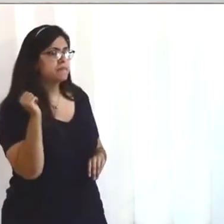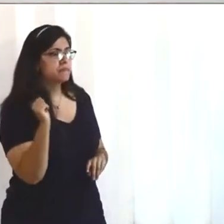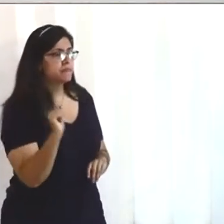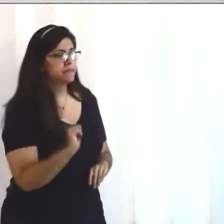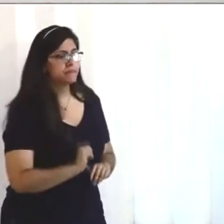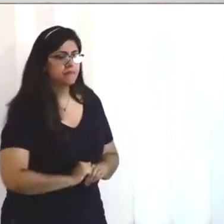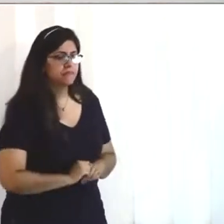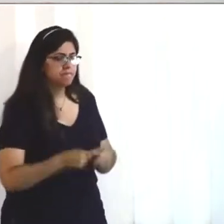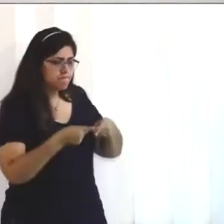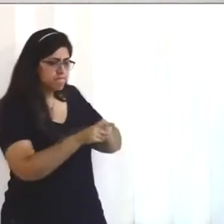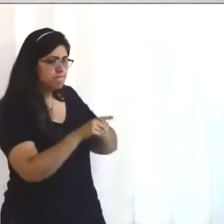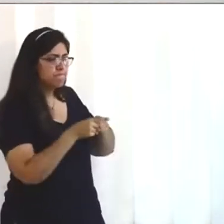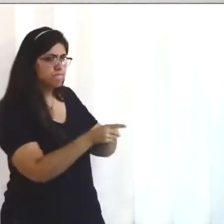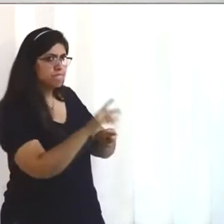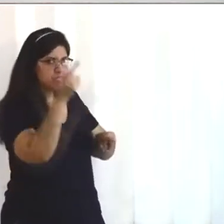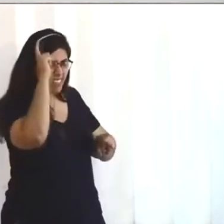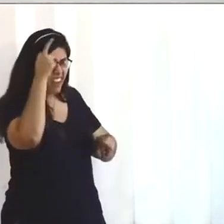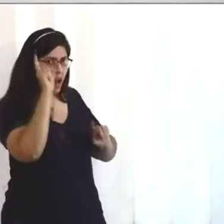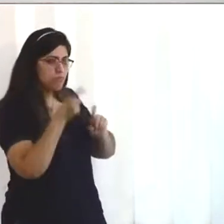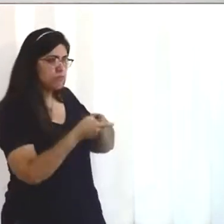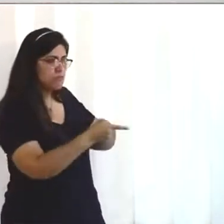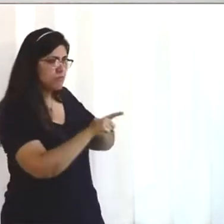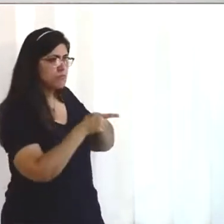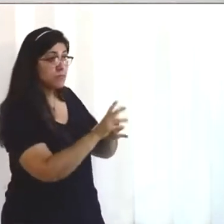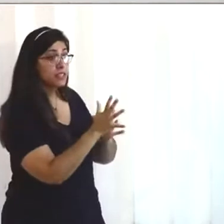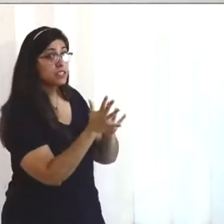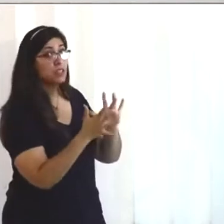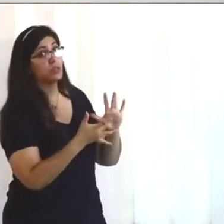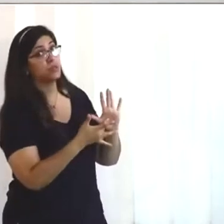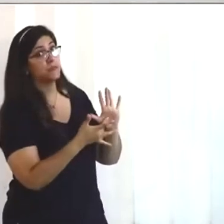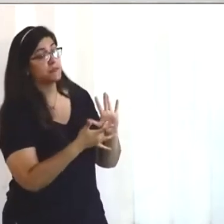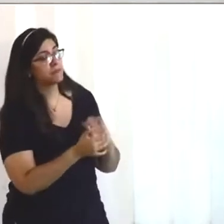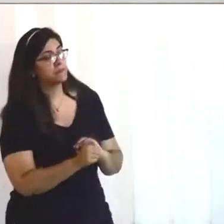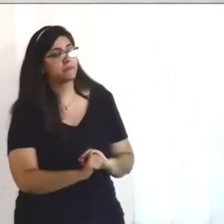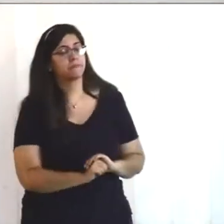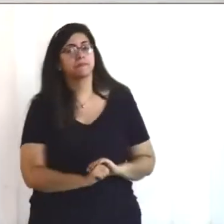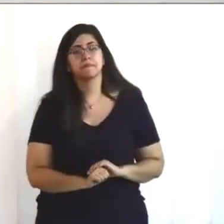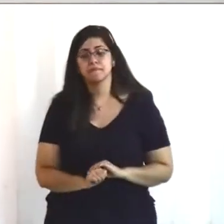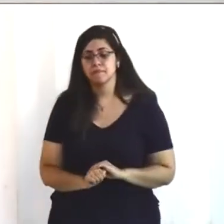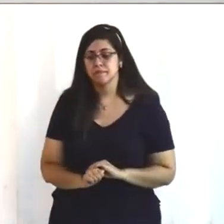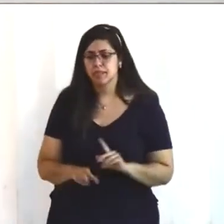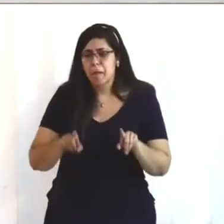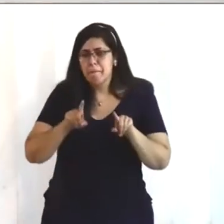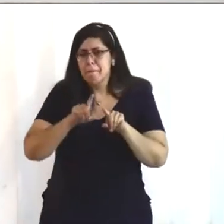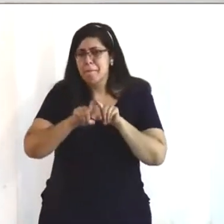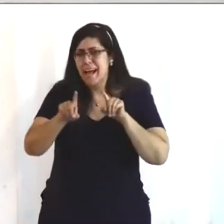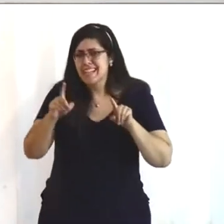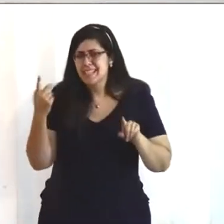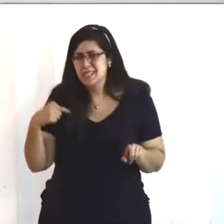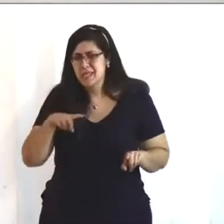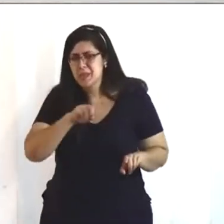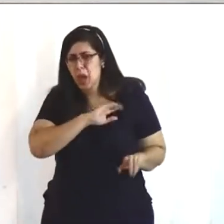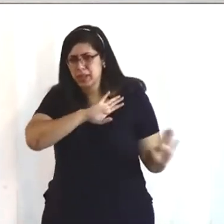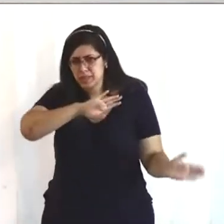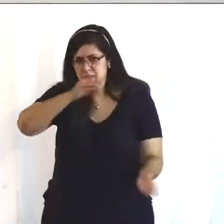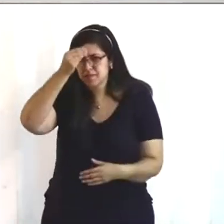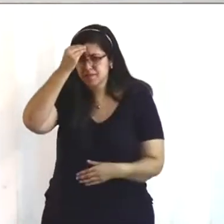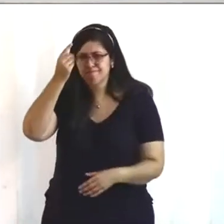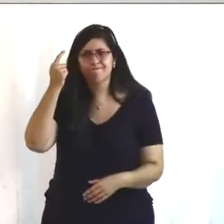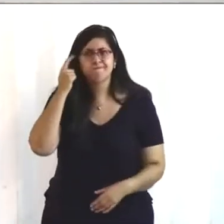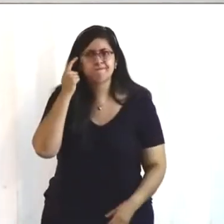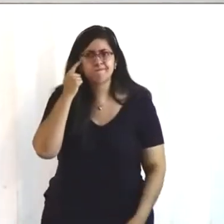E nós temos então uma grande pergunta para ser respondida: de onde vem o poder